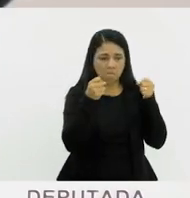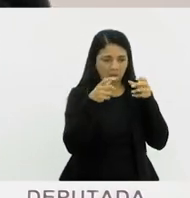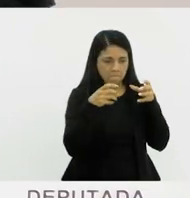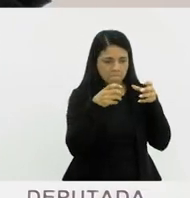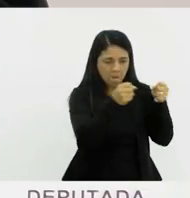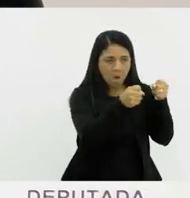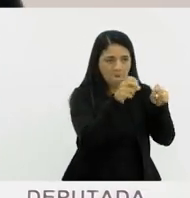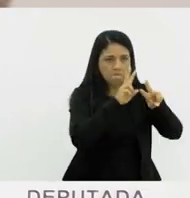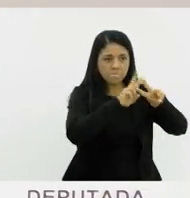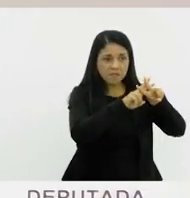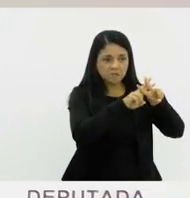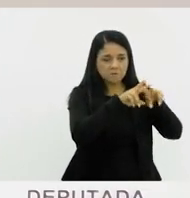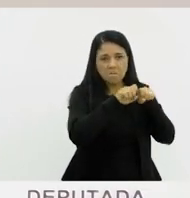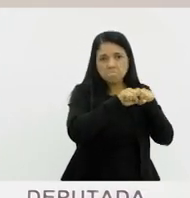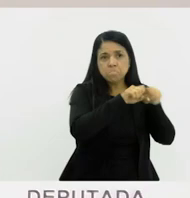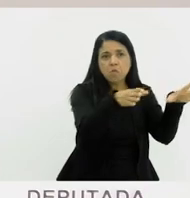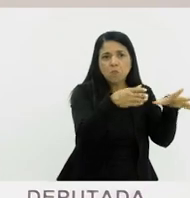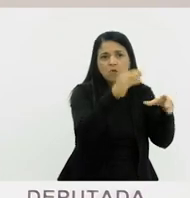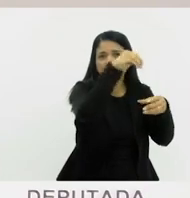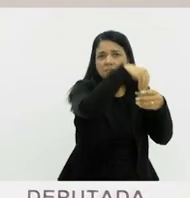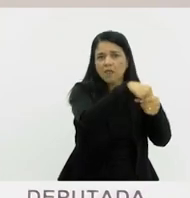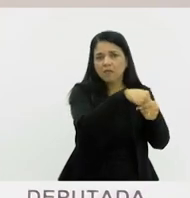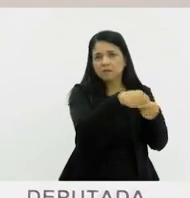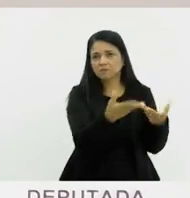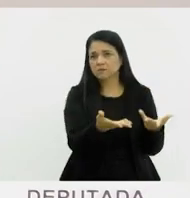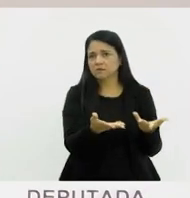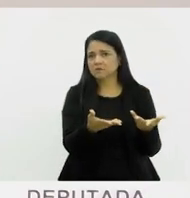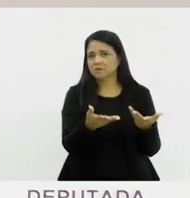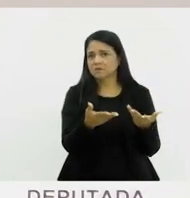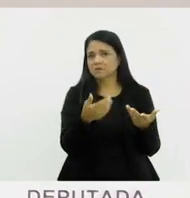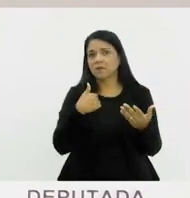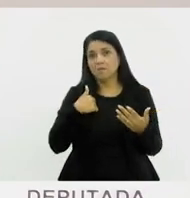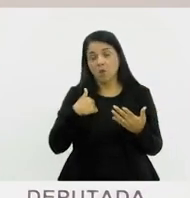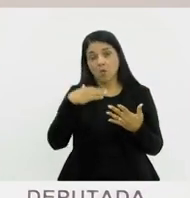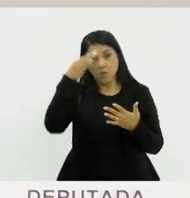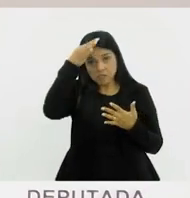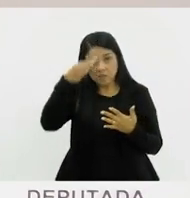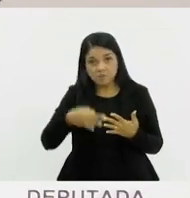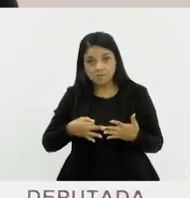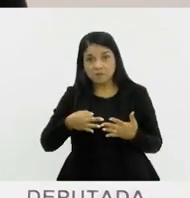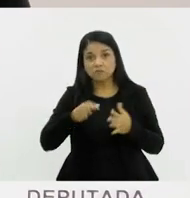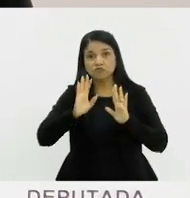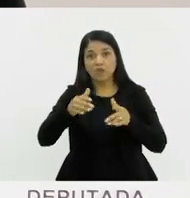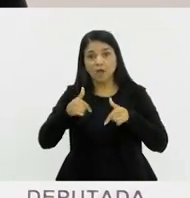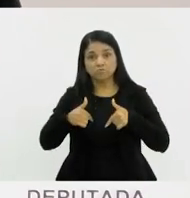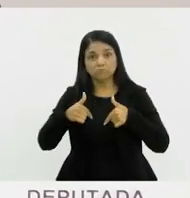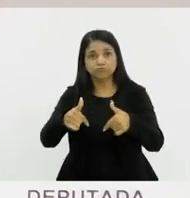todos. Então, isso tem que ser, no meu entendimento, já devia estar funcionando.